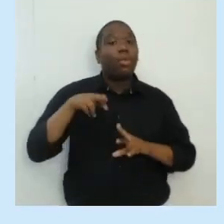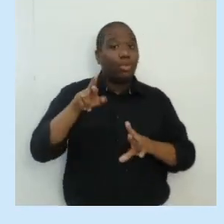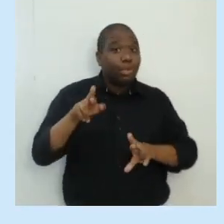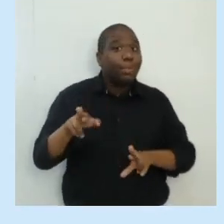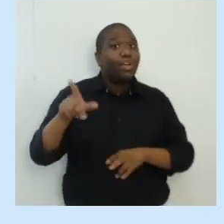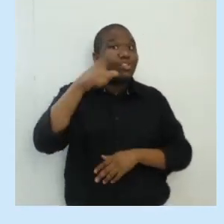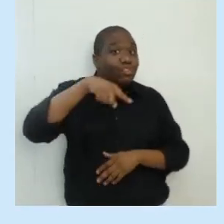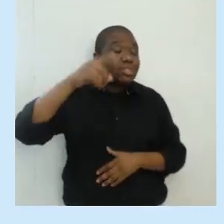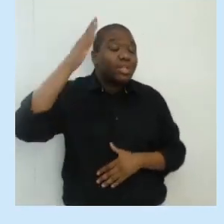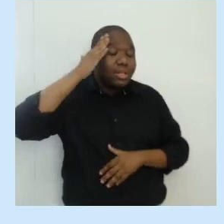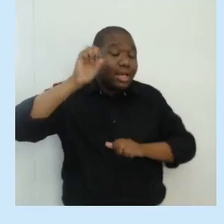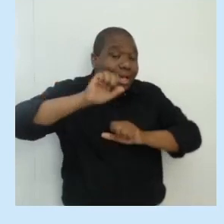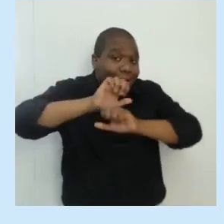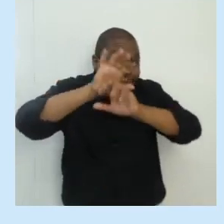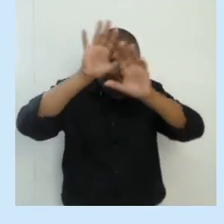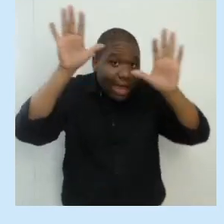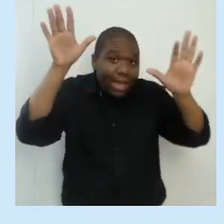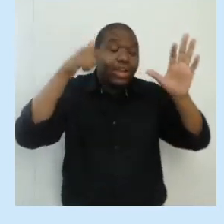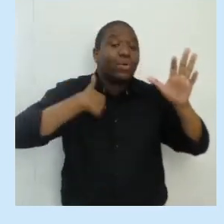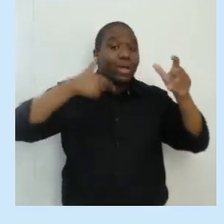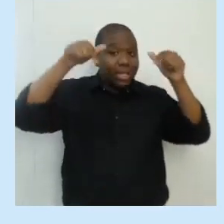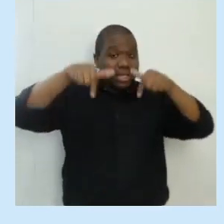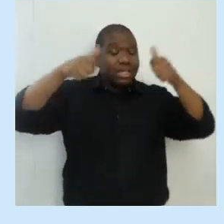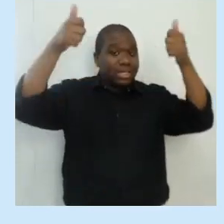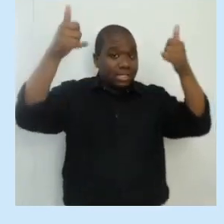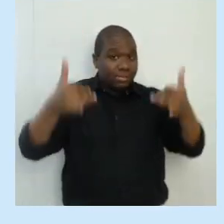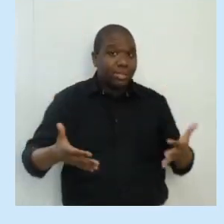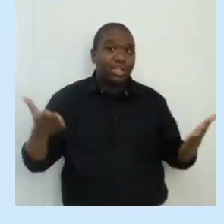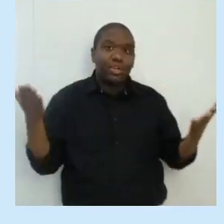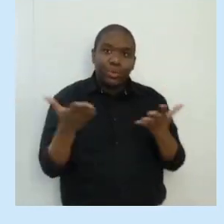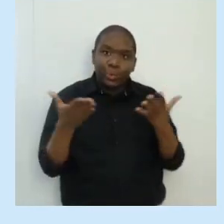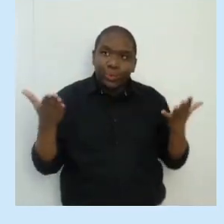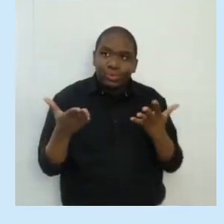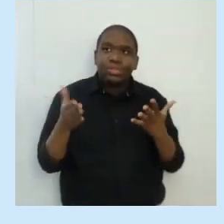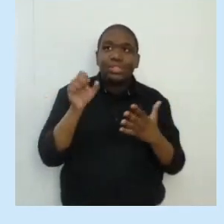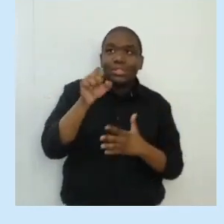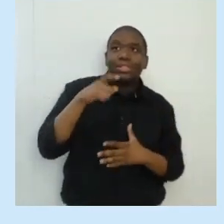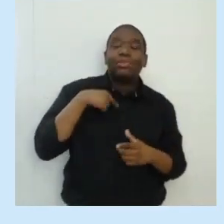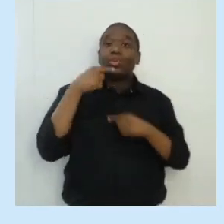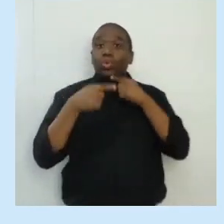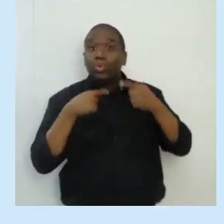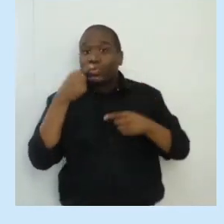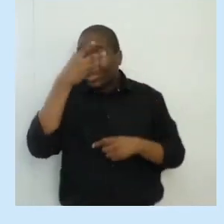tenham entendido tudo que eu tenho para trazer para vocês hoje. E qualquer dúvida, não